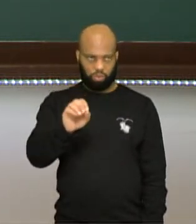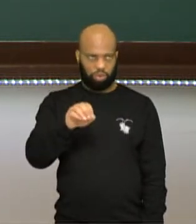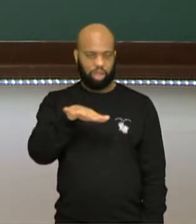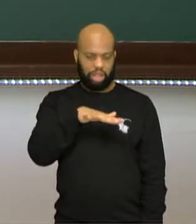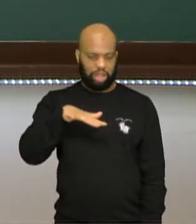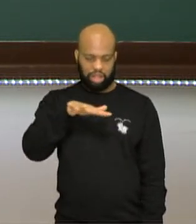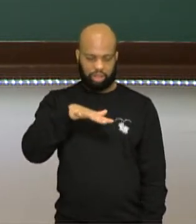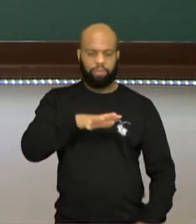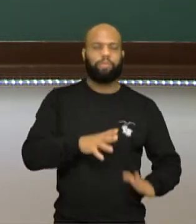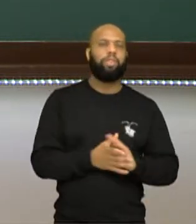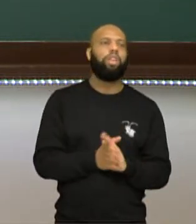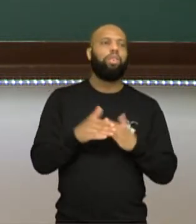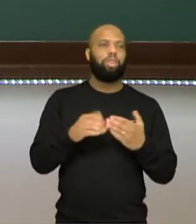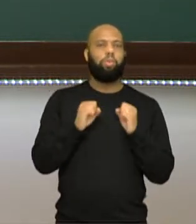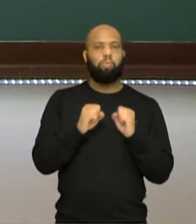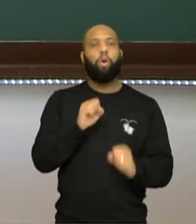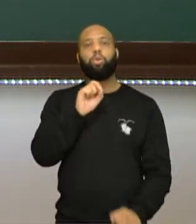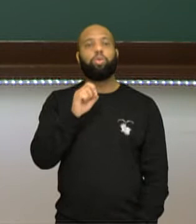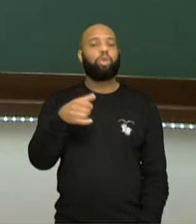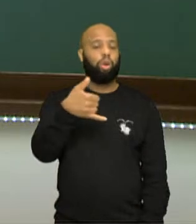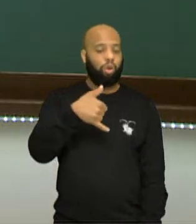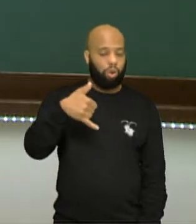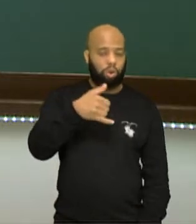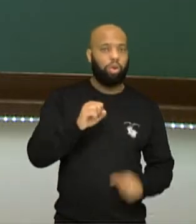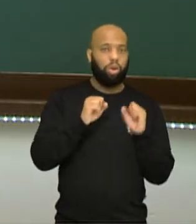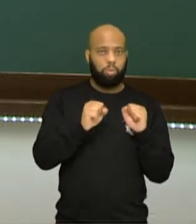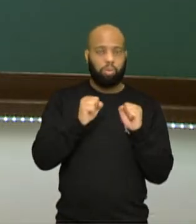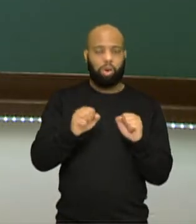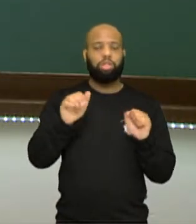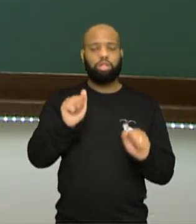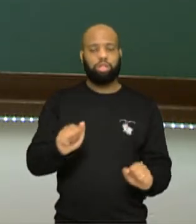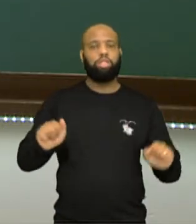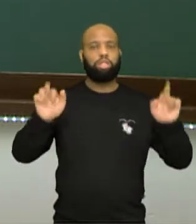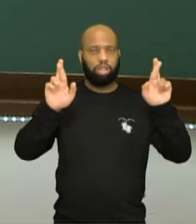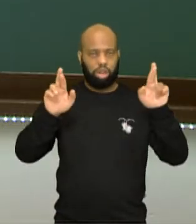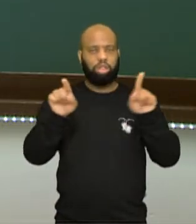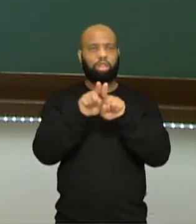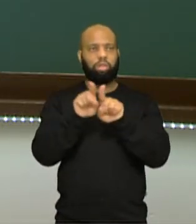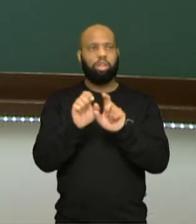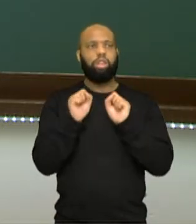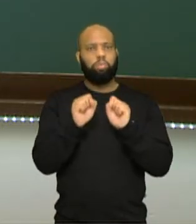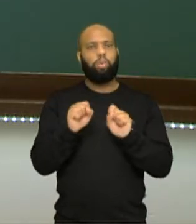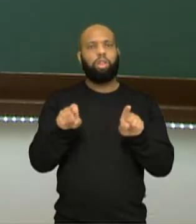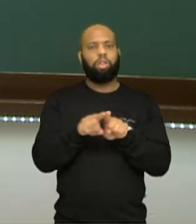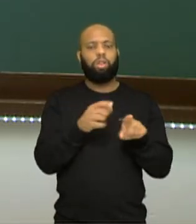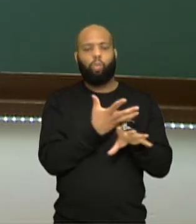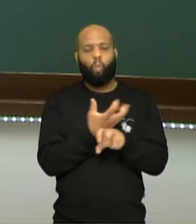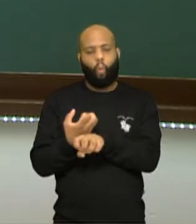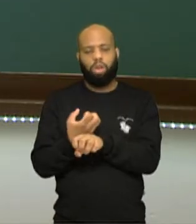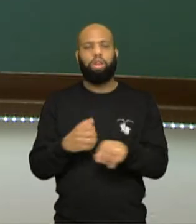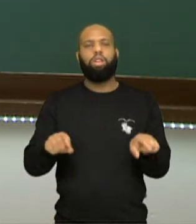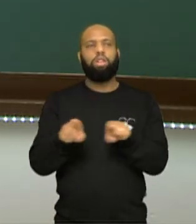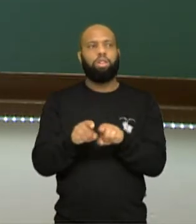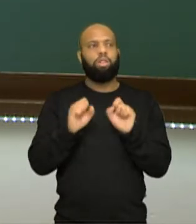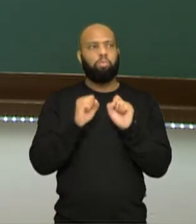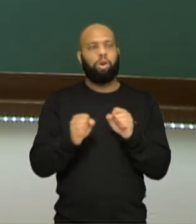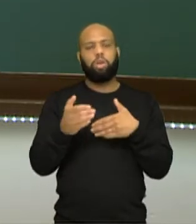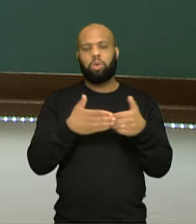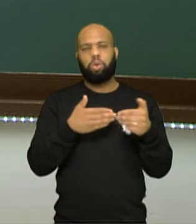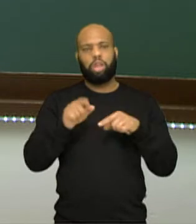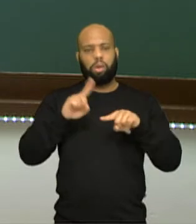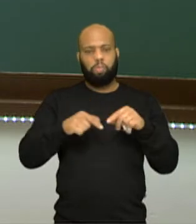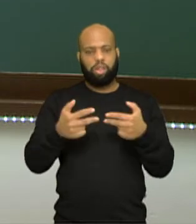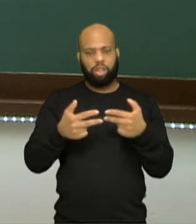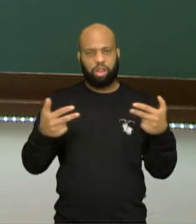É pode ser óleo passear o ou pode ser o vá ou pode ser qualquer